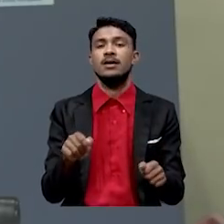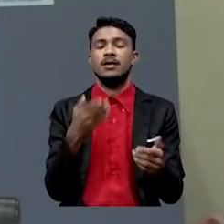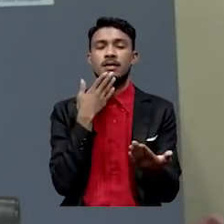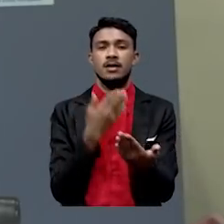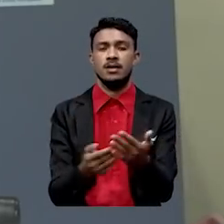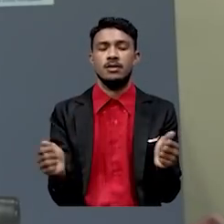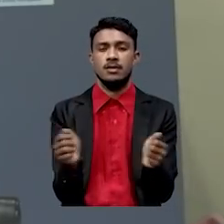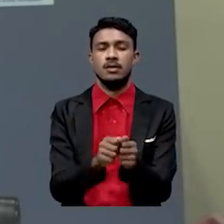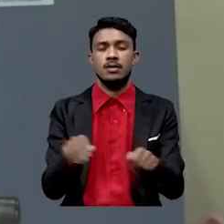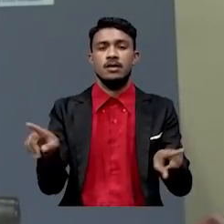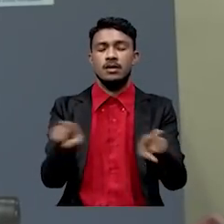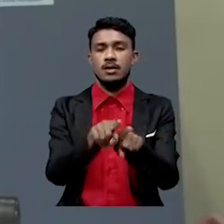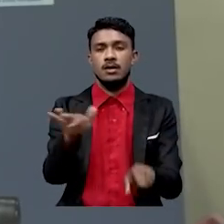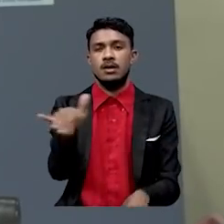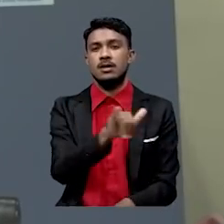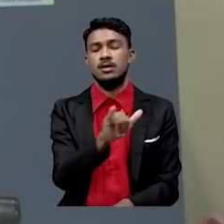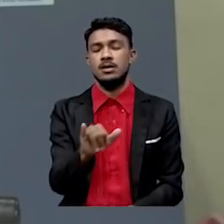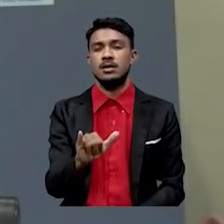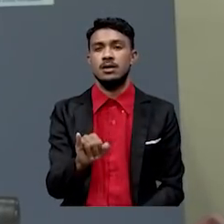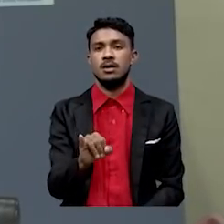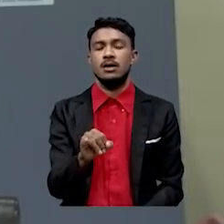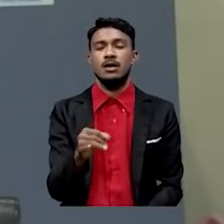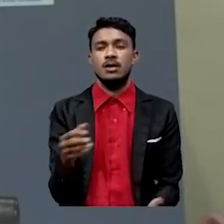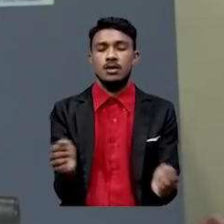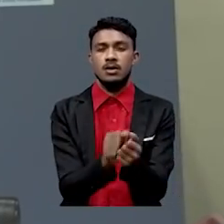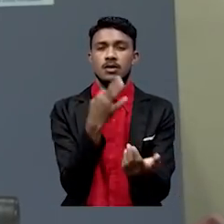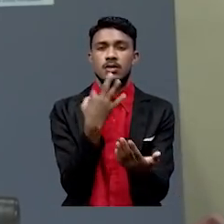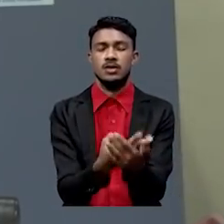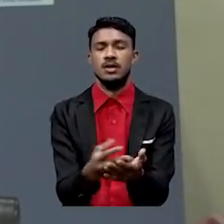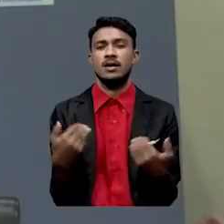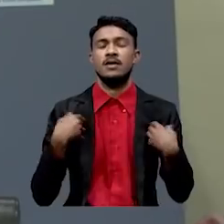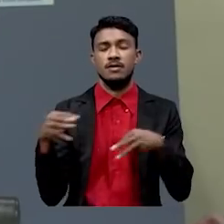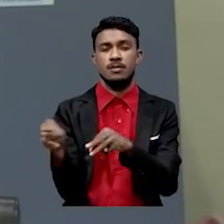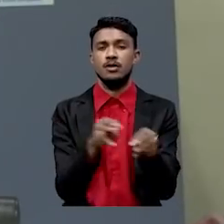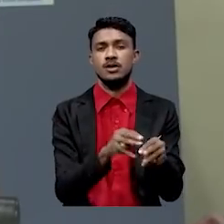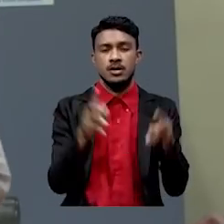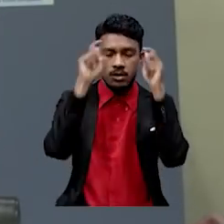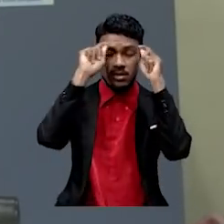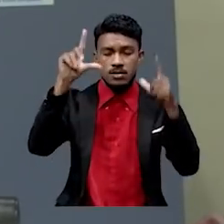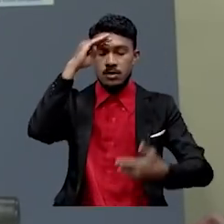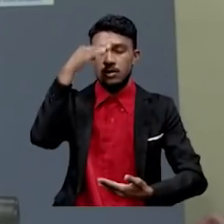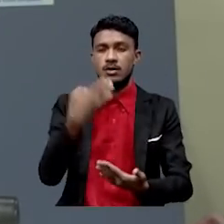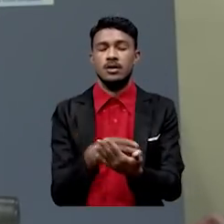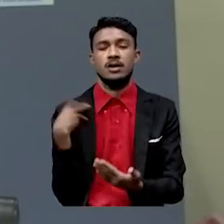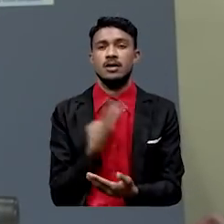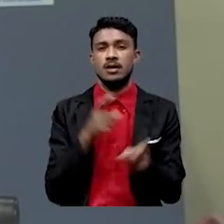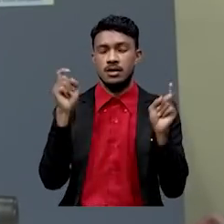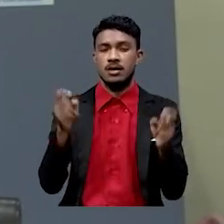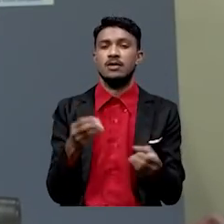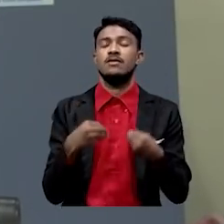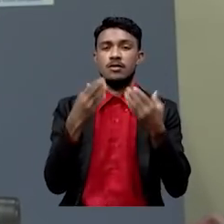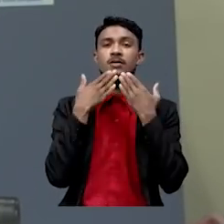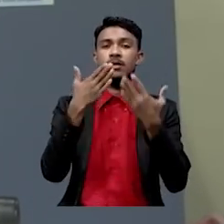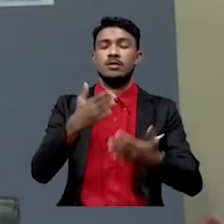que mudança. Ita satisfaço lá de kata gosta na mente sair da mas ia mudança nele, ita de kata timorua, ita sente satisfaço orgulho também ita